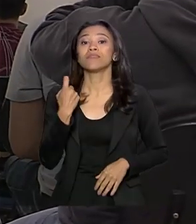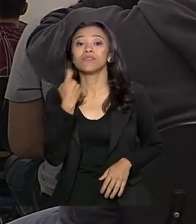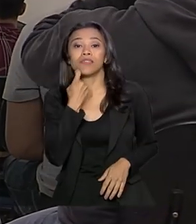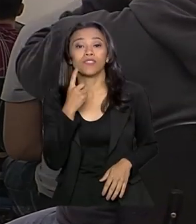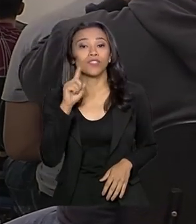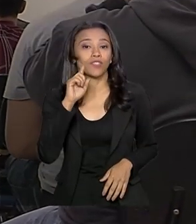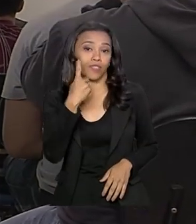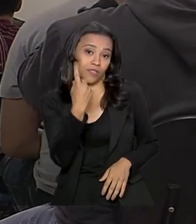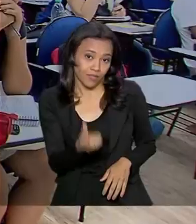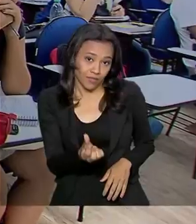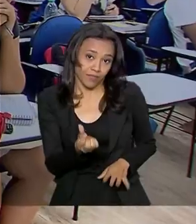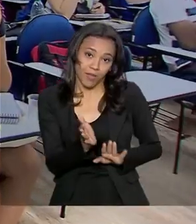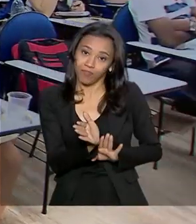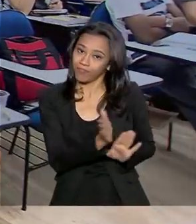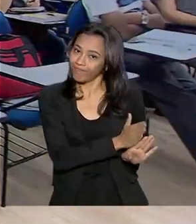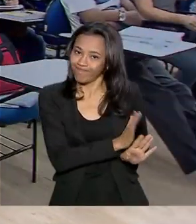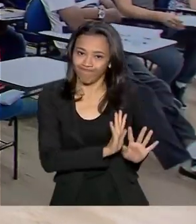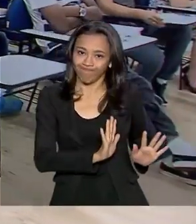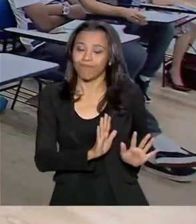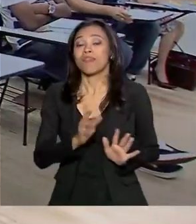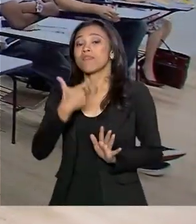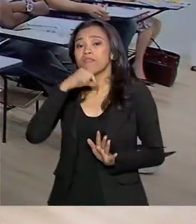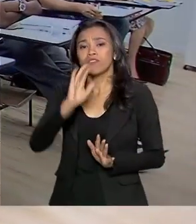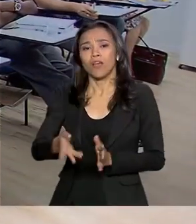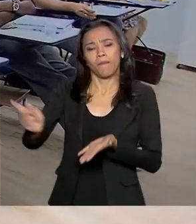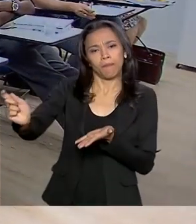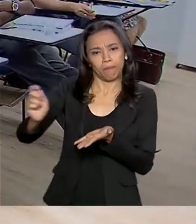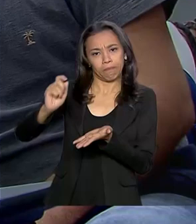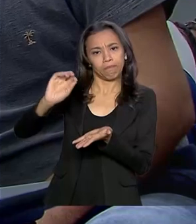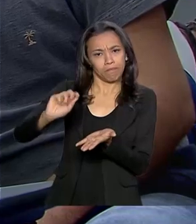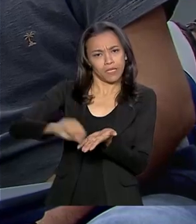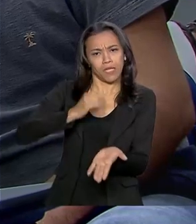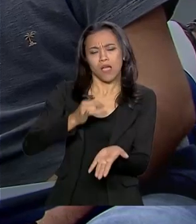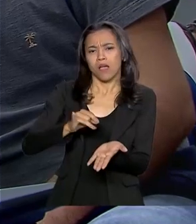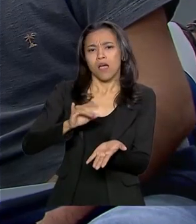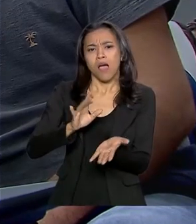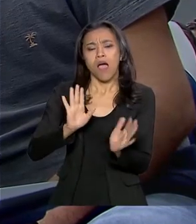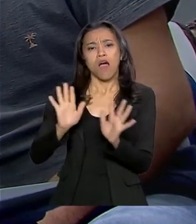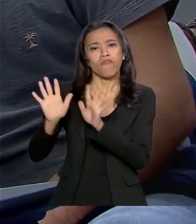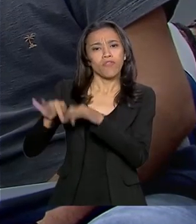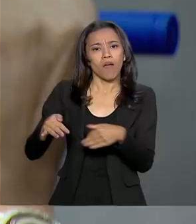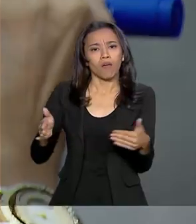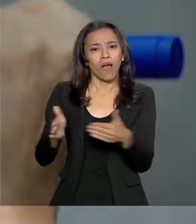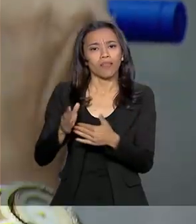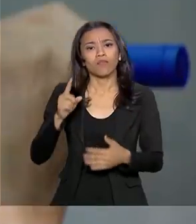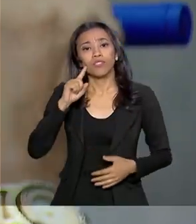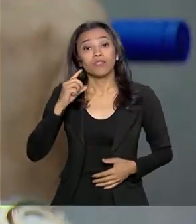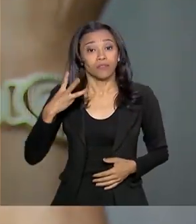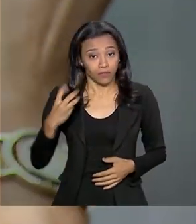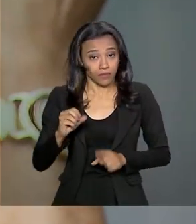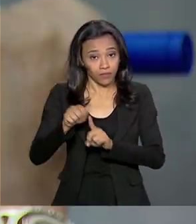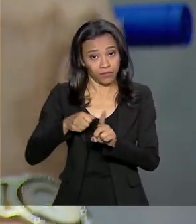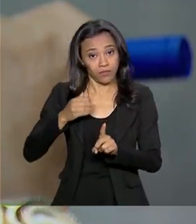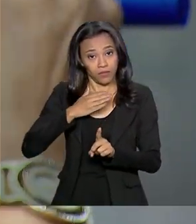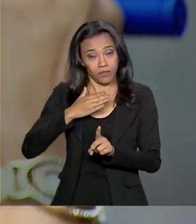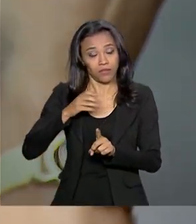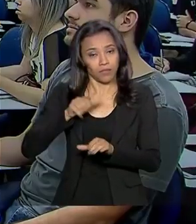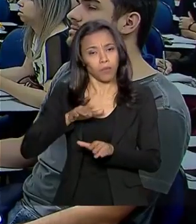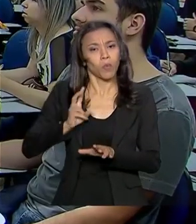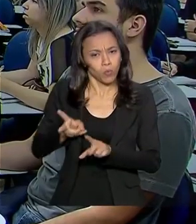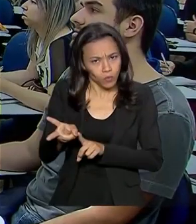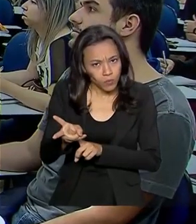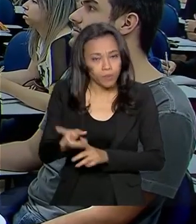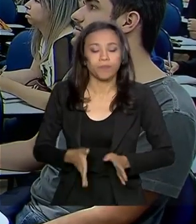16. Para quem já está matriculado, a data final não mudou. Continua a ser dia 30 de setembro. Agora, atenção!